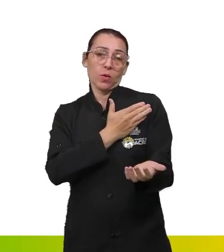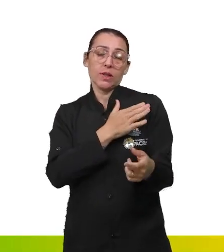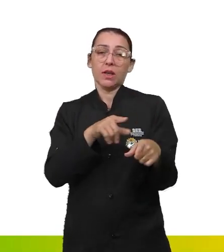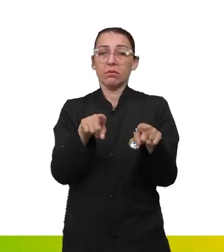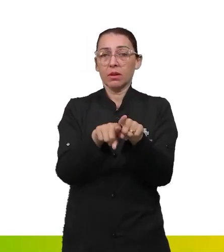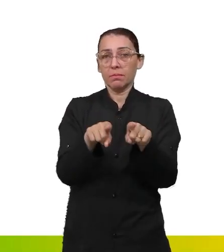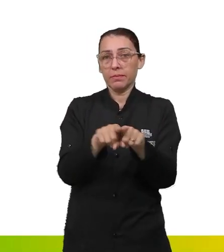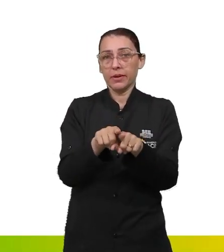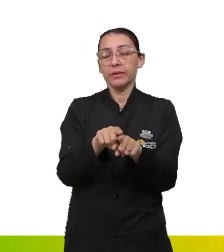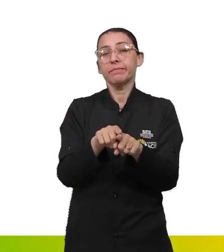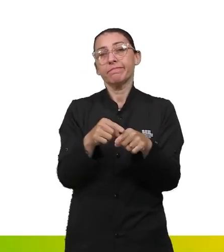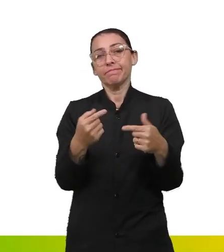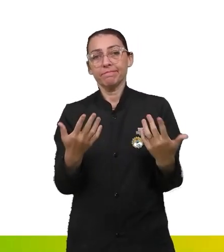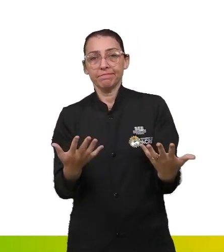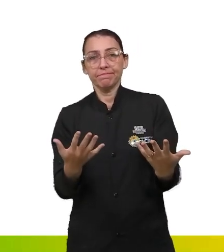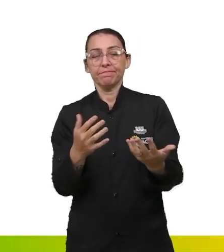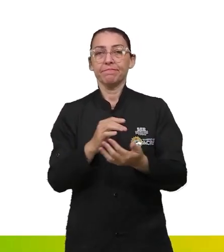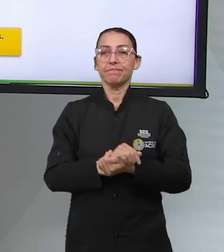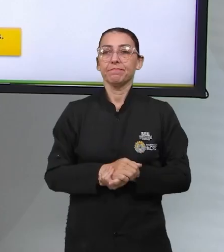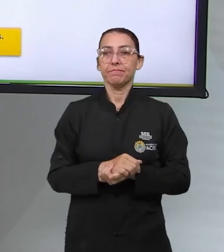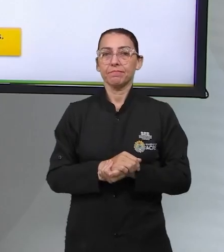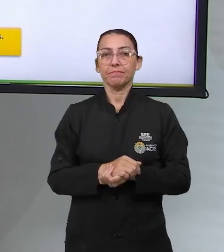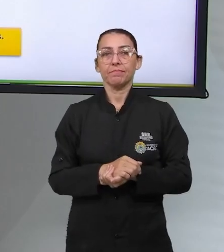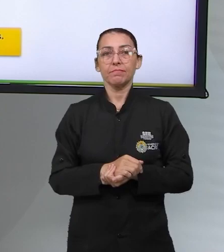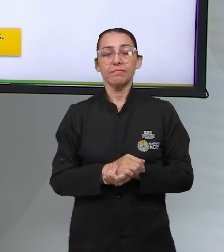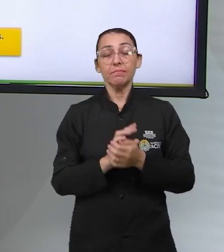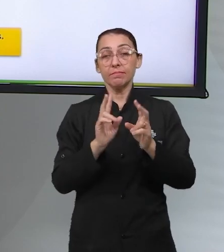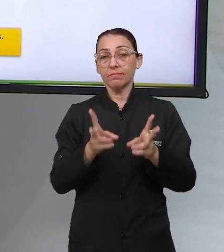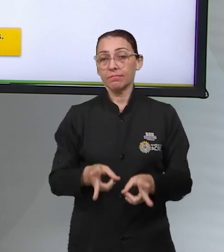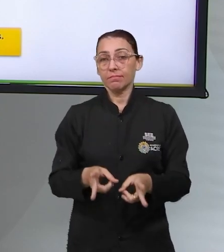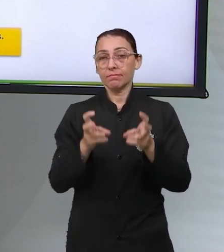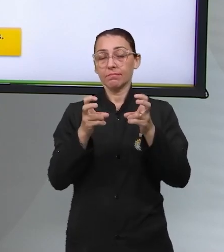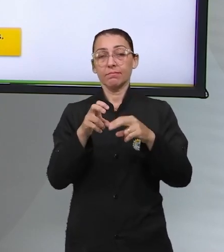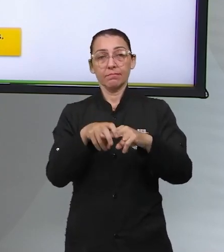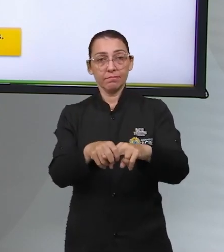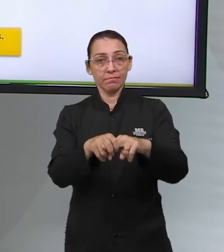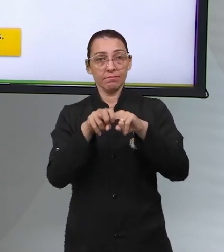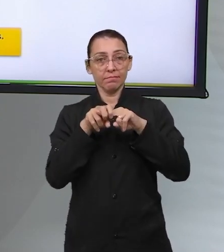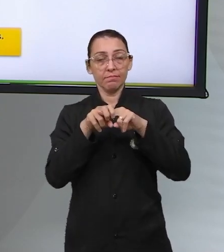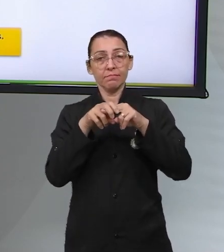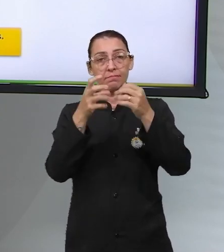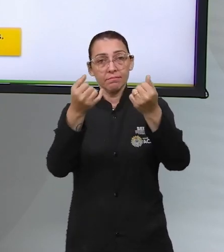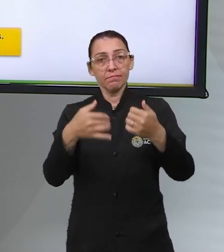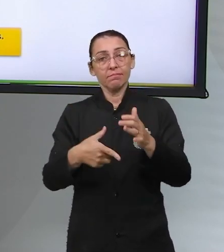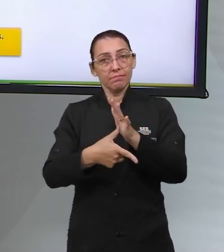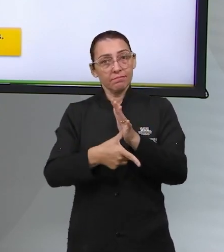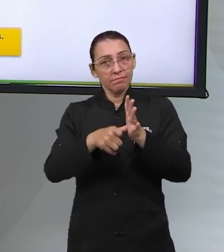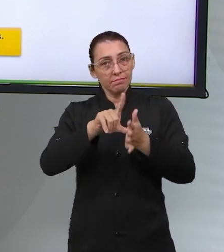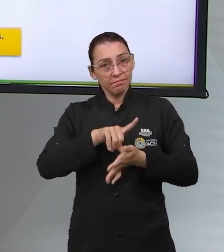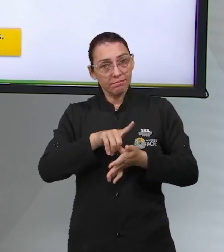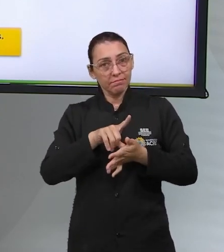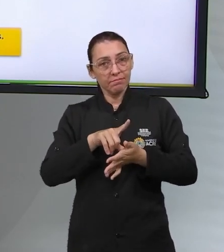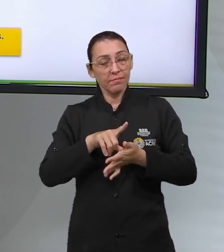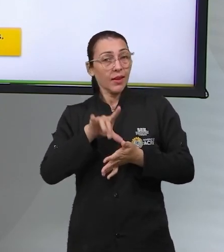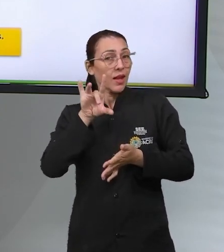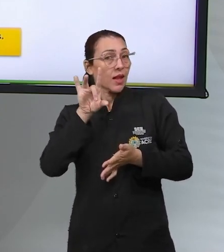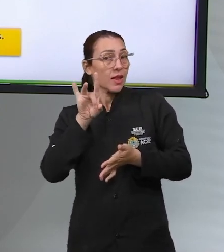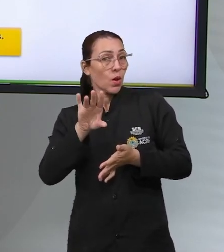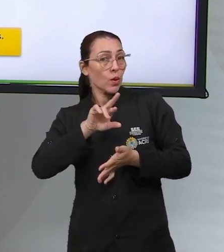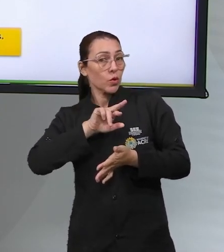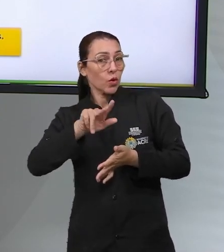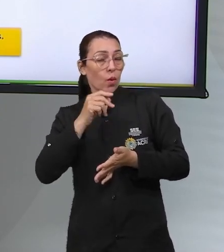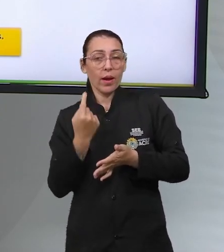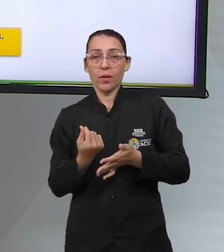internet, preconceitos, enfim. Então, percebam, por isso que eu comentei anteriormente, não é só o